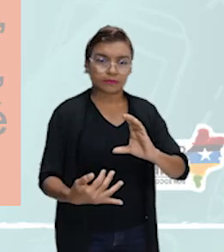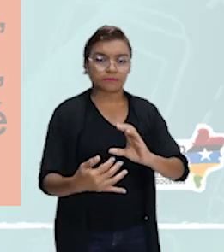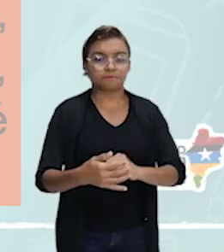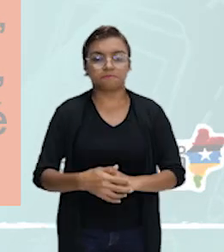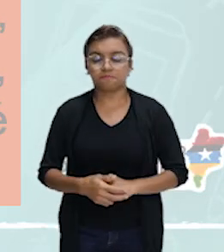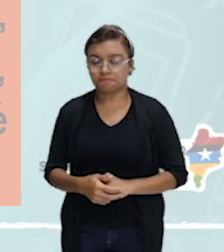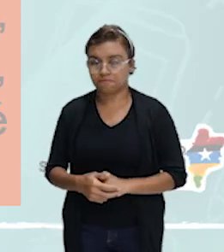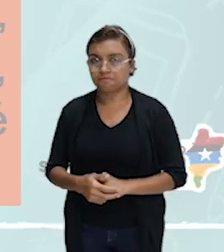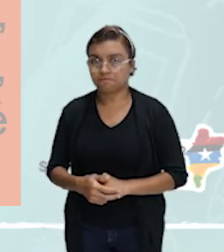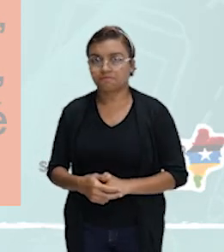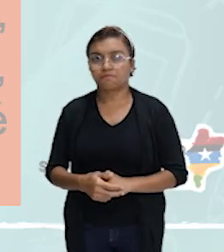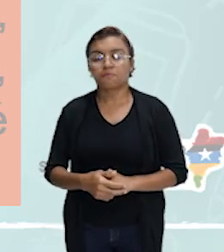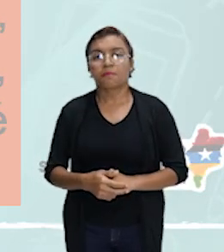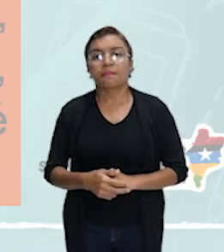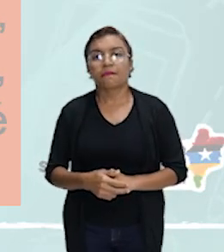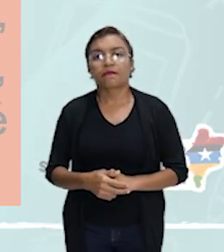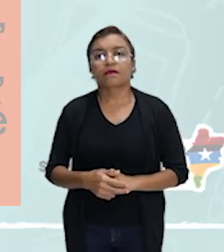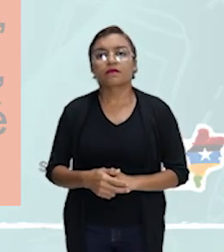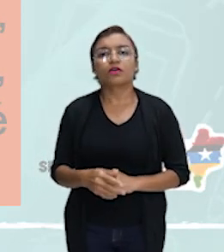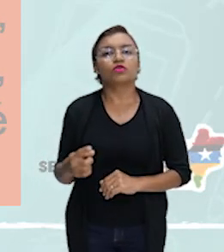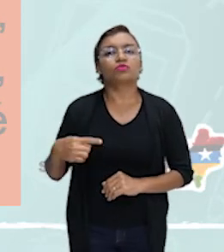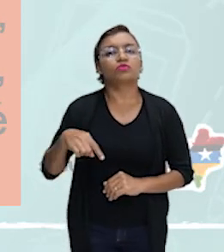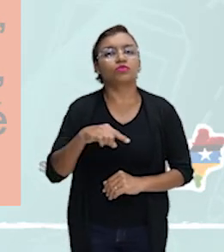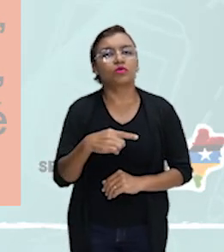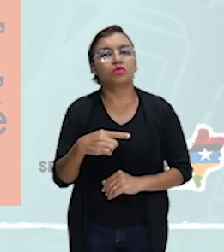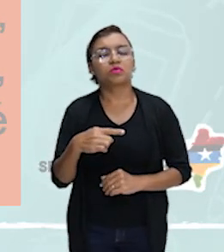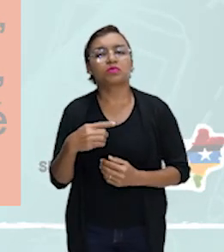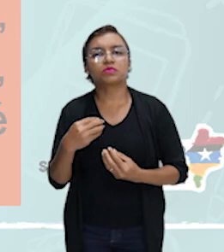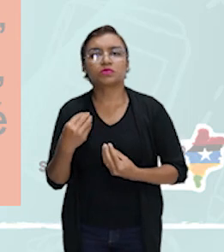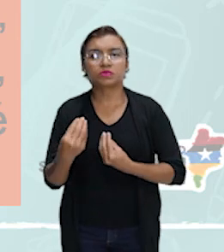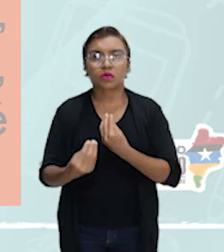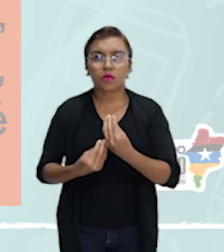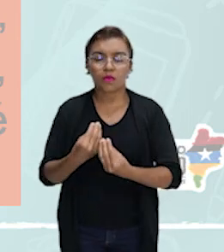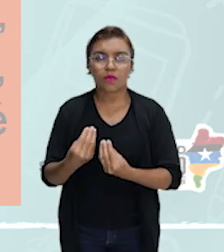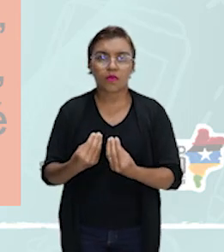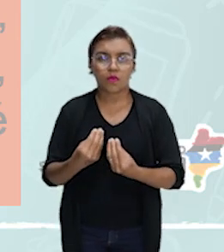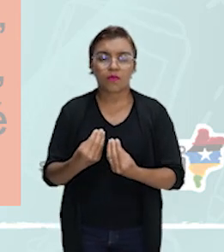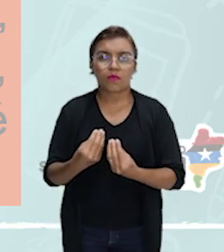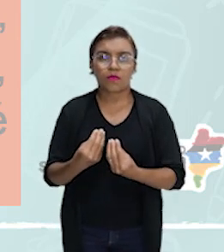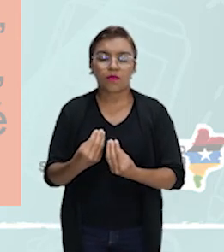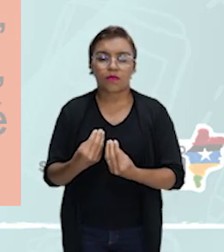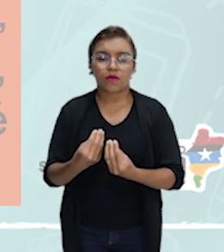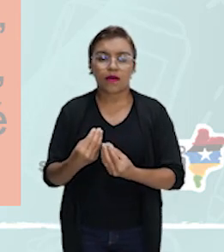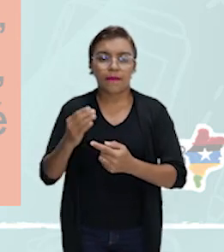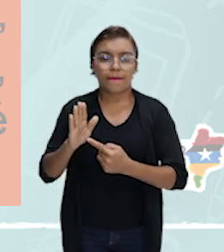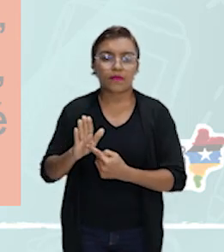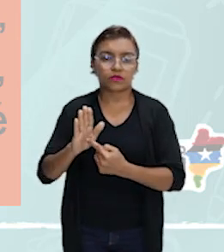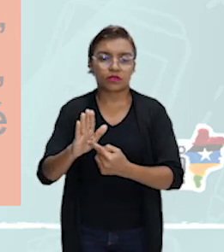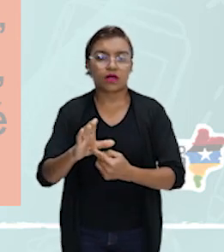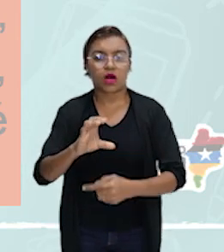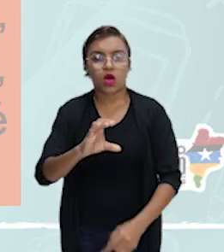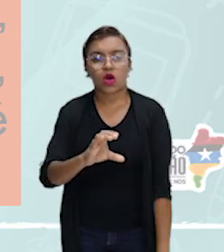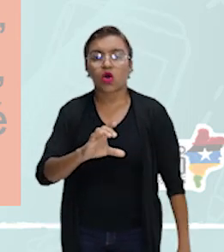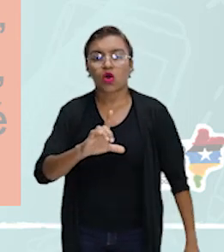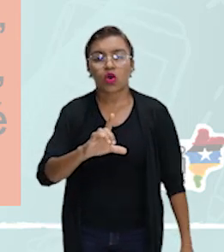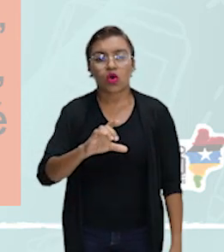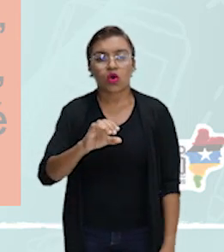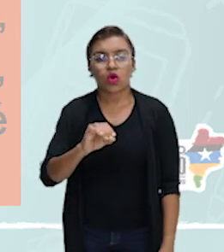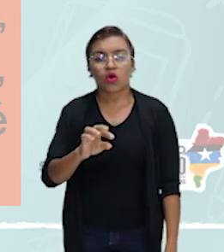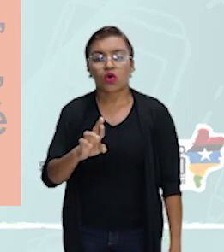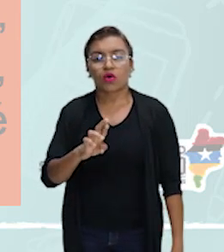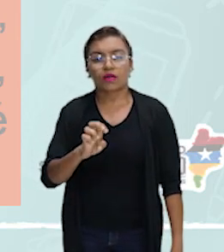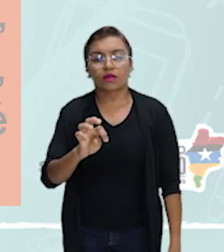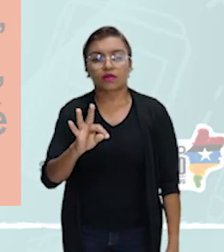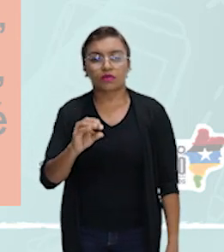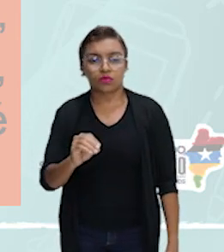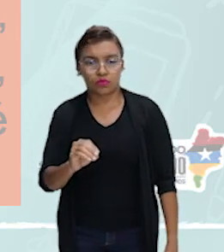E não poderíamos começar, né, sem falar do cloreto de sódio, o NaCl. Bom, quando